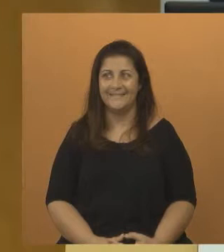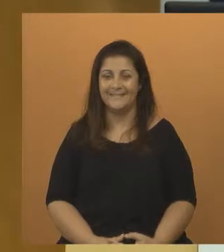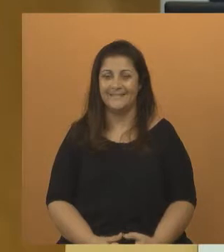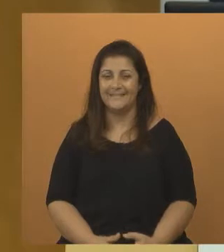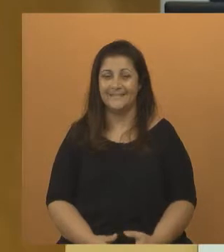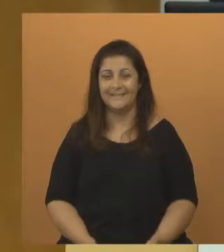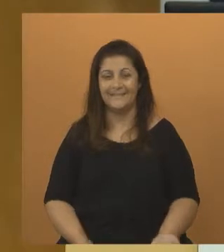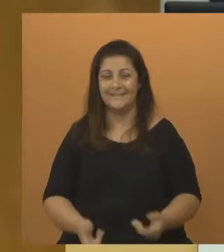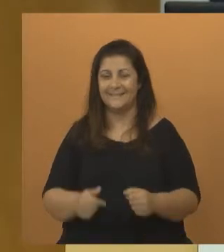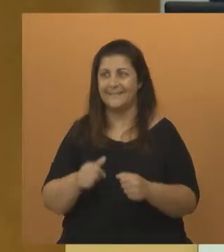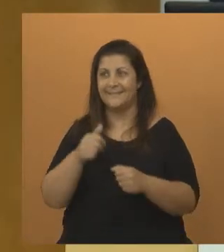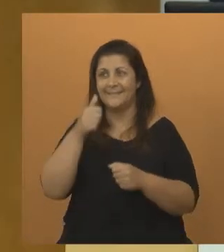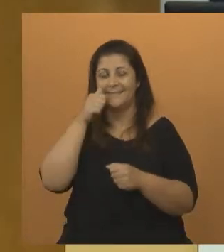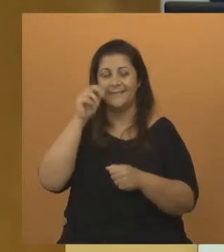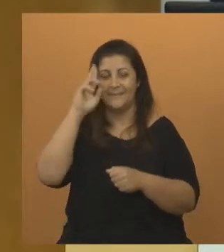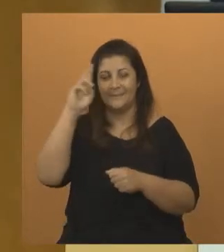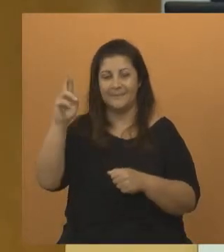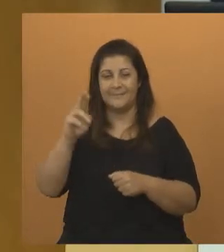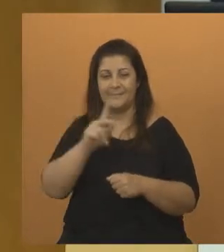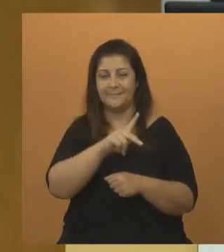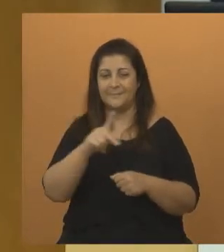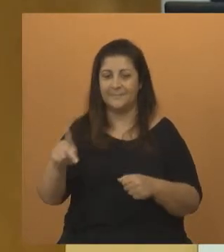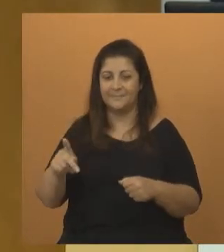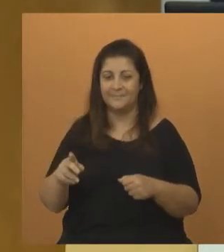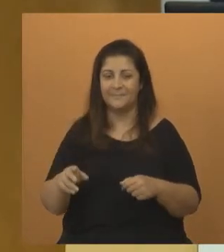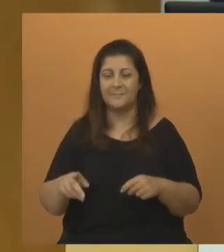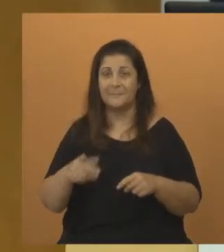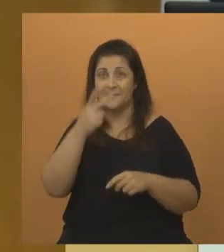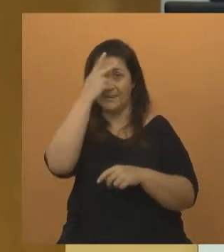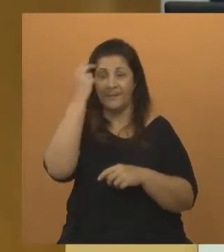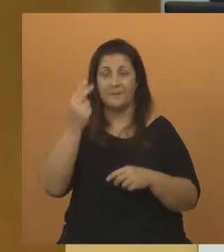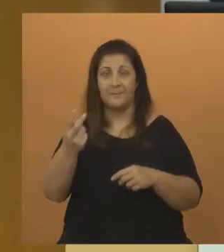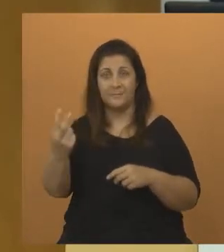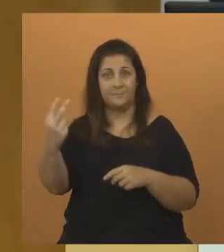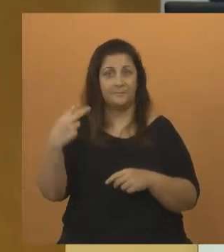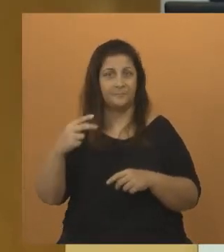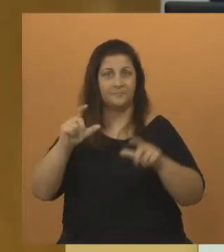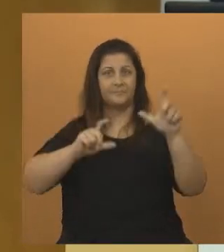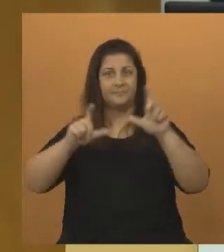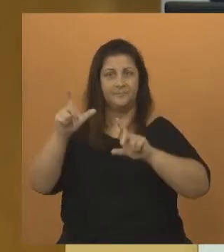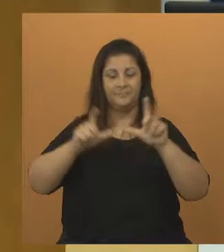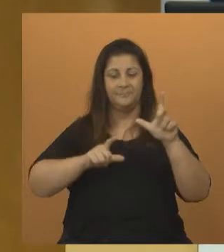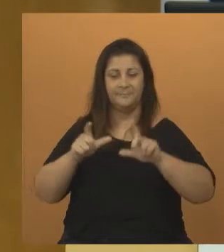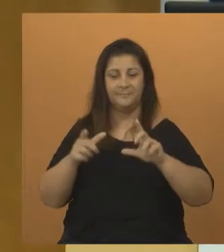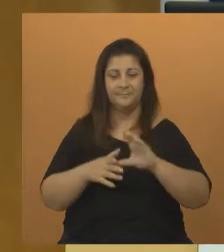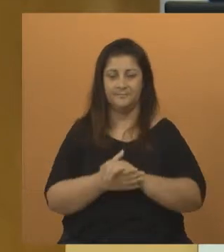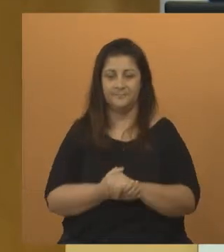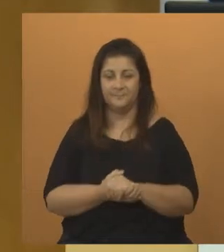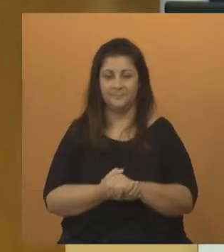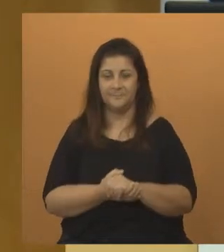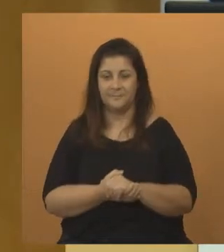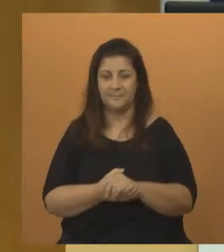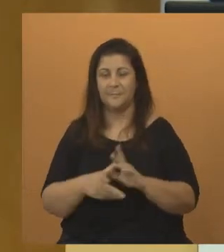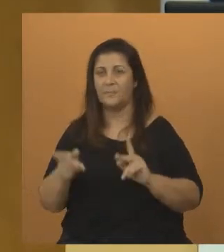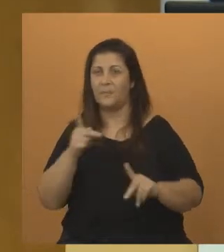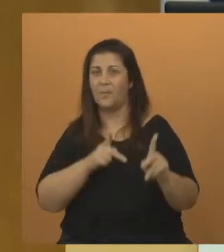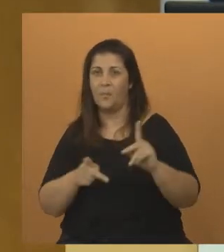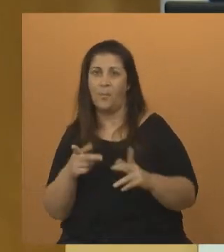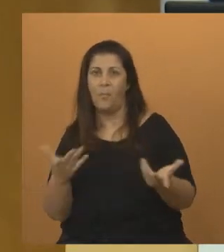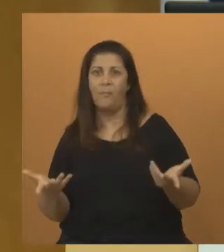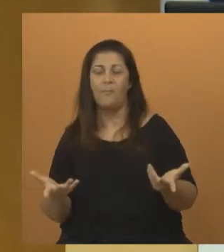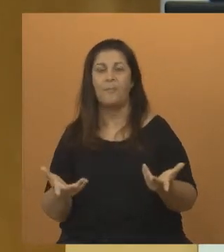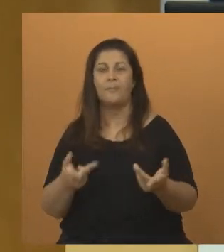Senhorita Presidente, senhoras e senhores vereadores, telespectadores que nos assistem através da TV Câmara, público presente, os